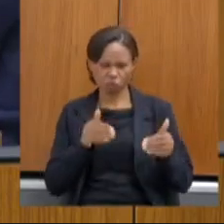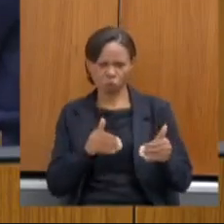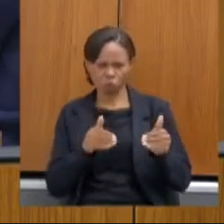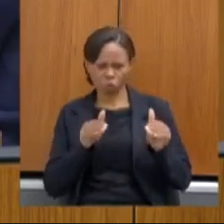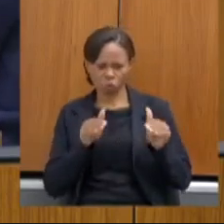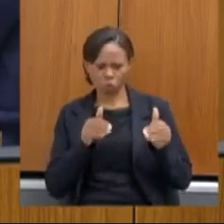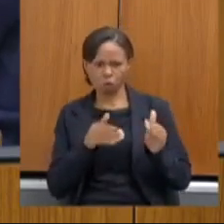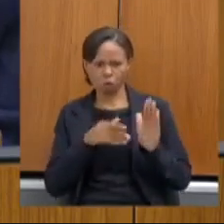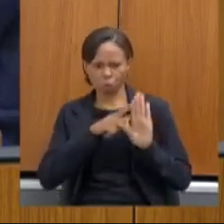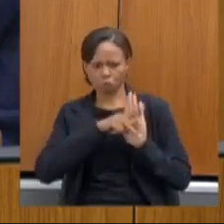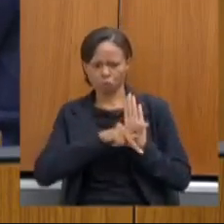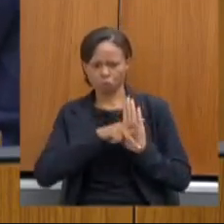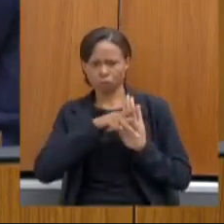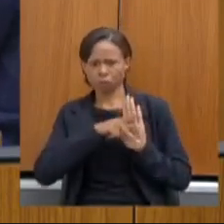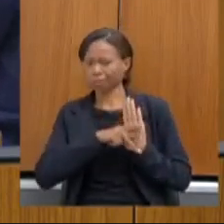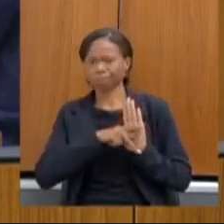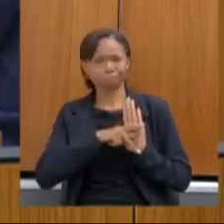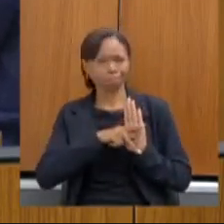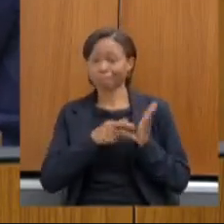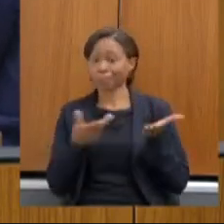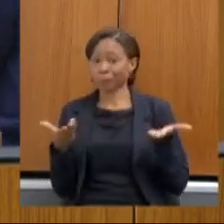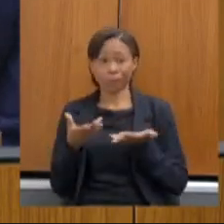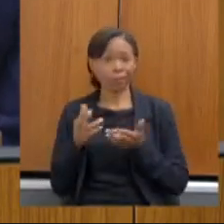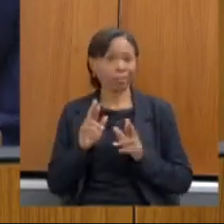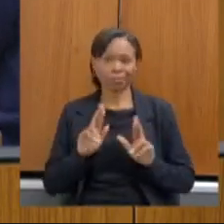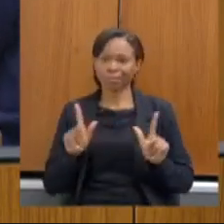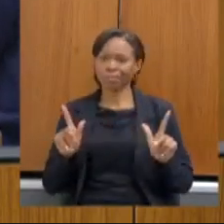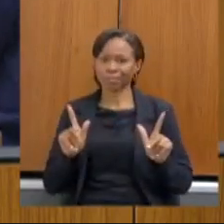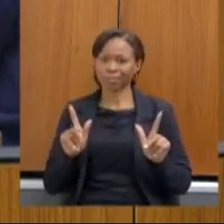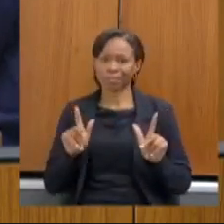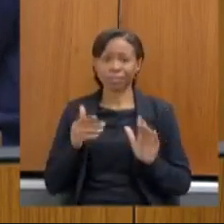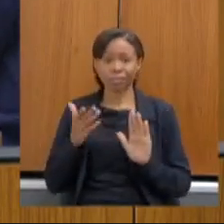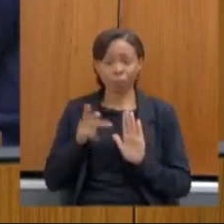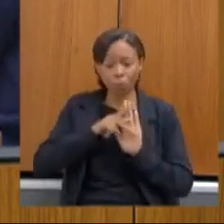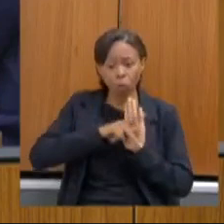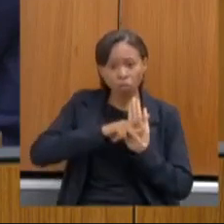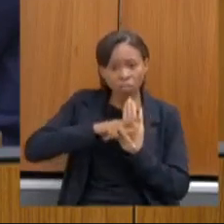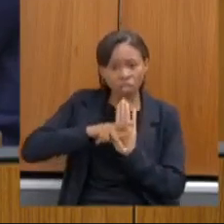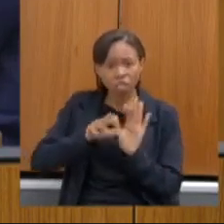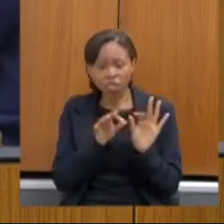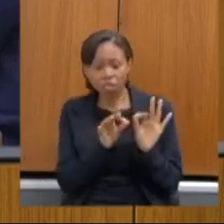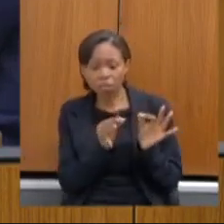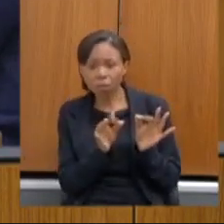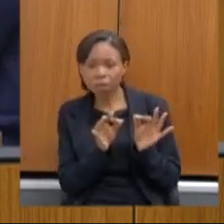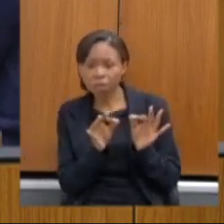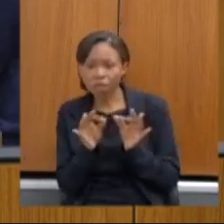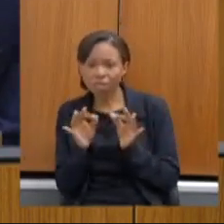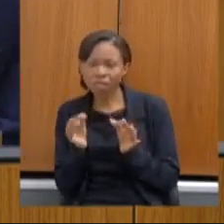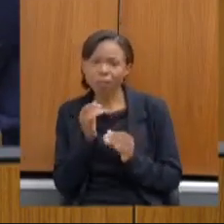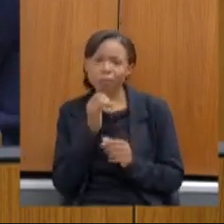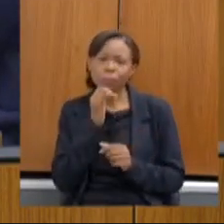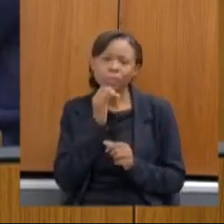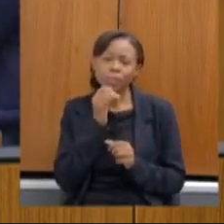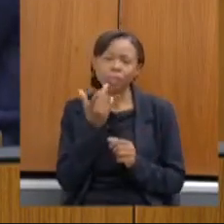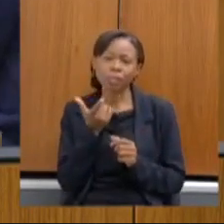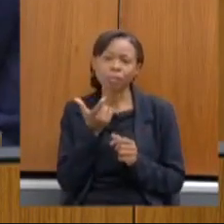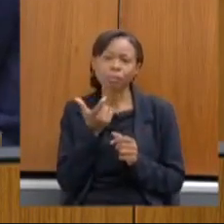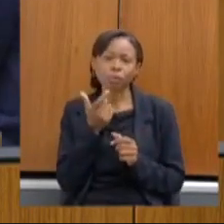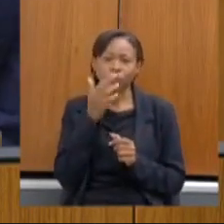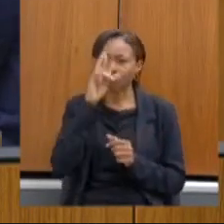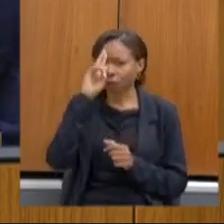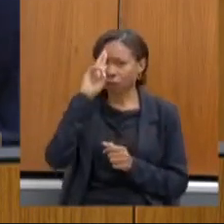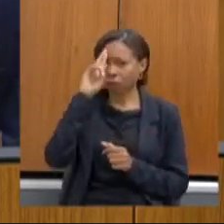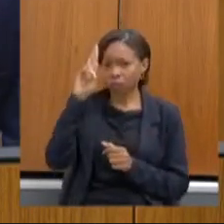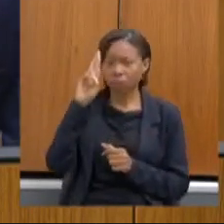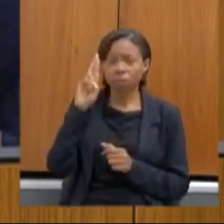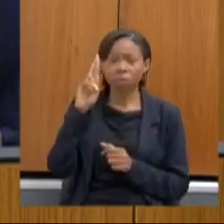agora não perder MG tem que trabalhar 15 projeto é um dono de uma pizzaria La no Jacuí